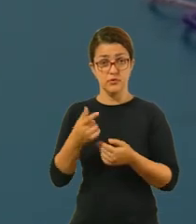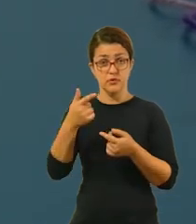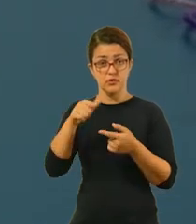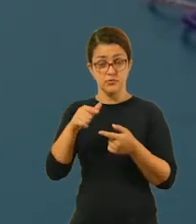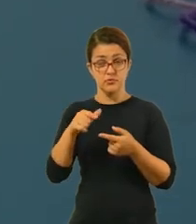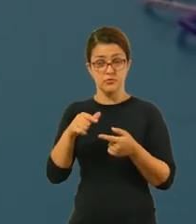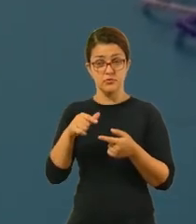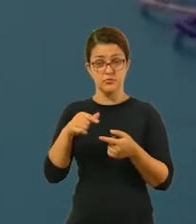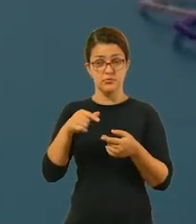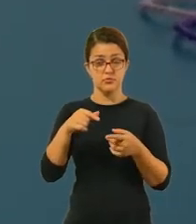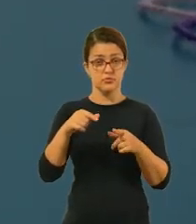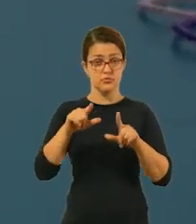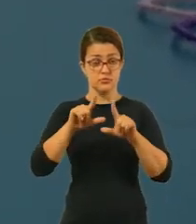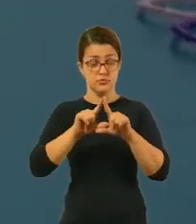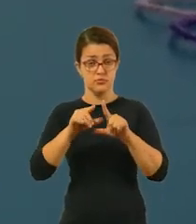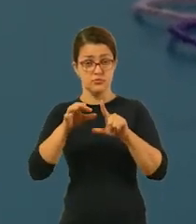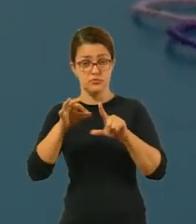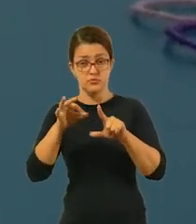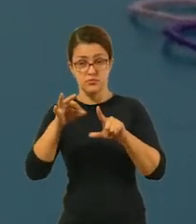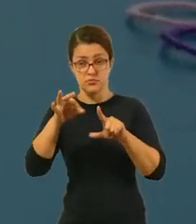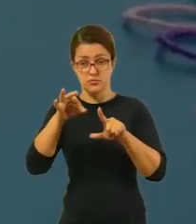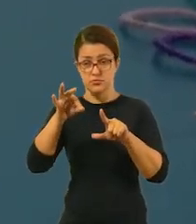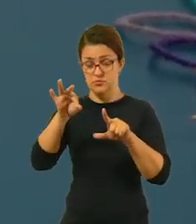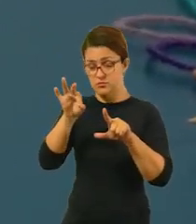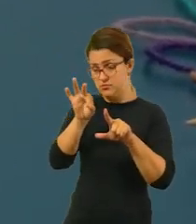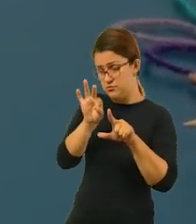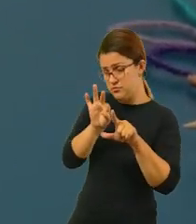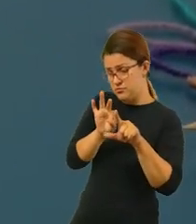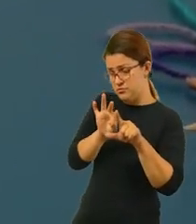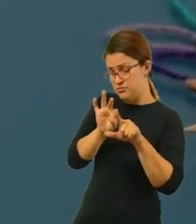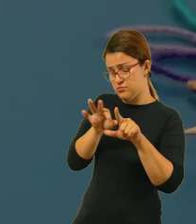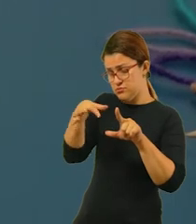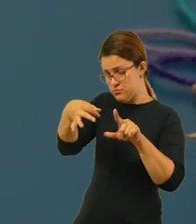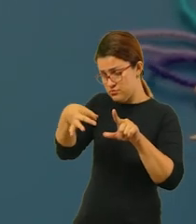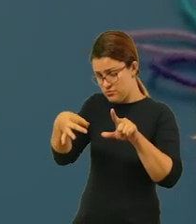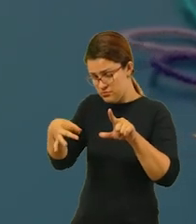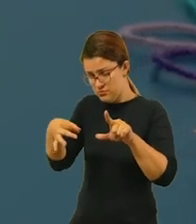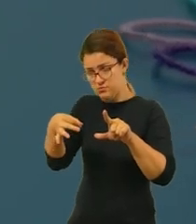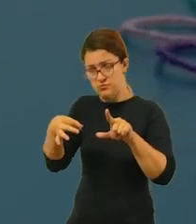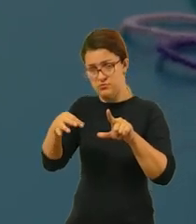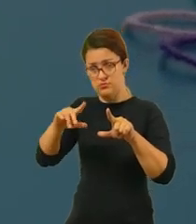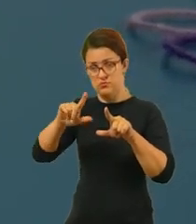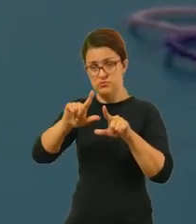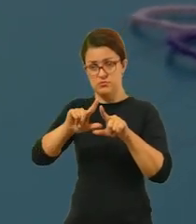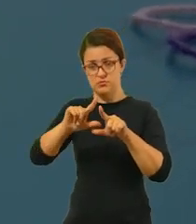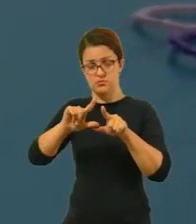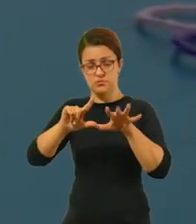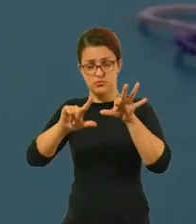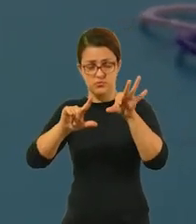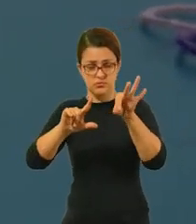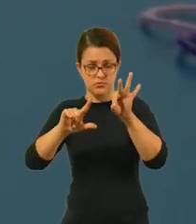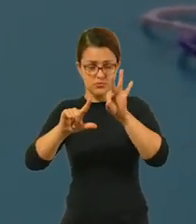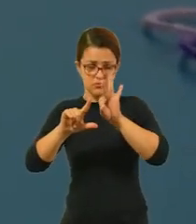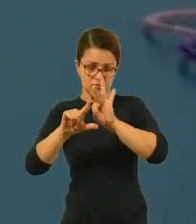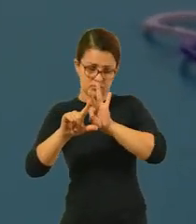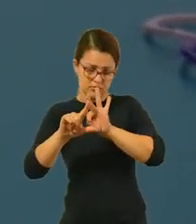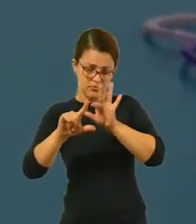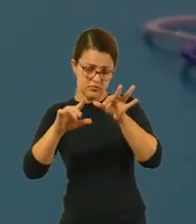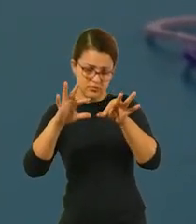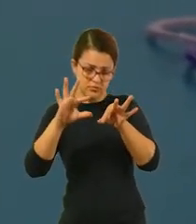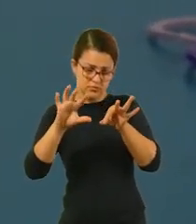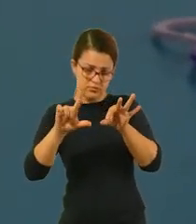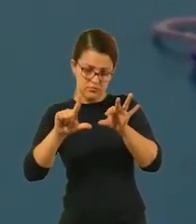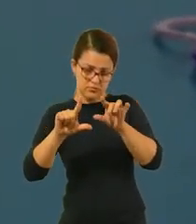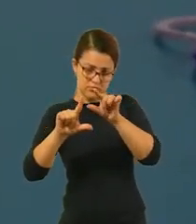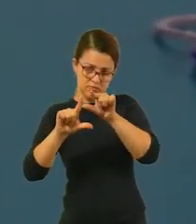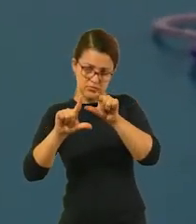Vão abrir, vão pegar a parte direita e vão a pontinha até o vinco que